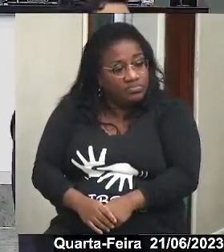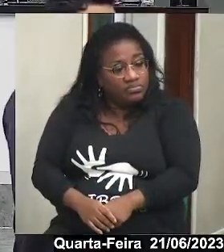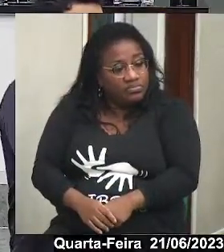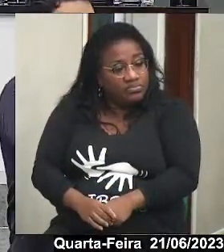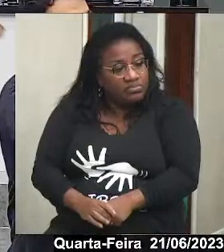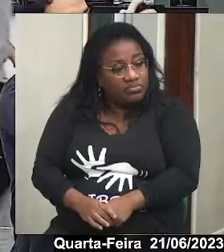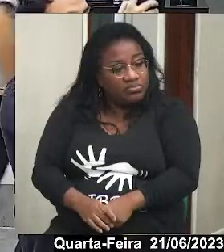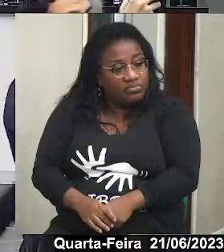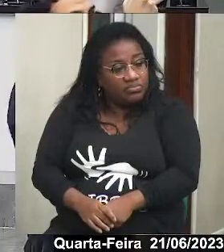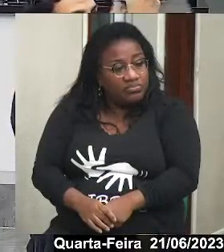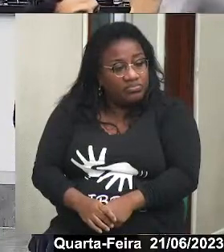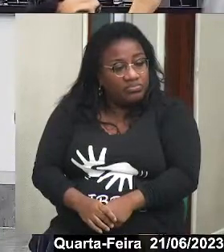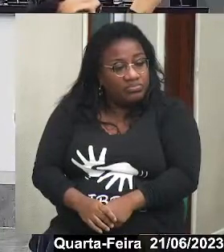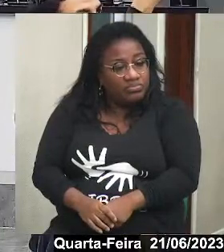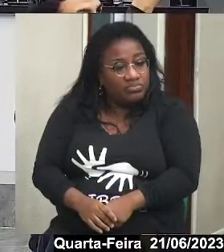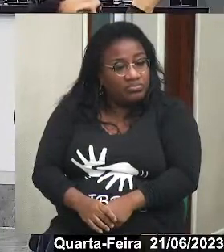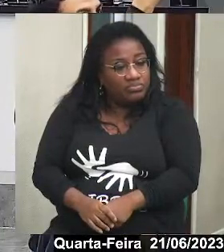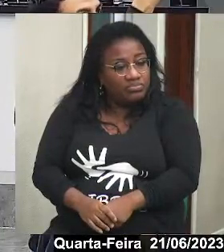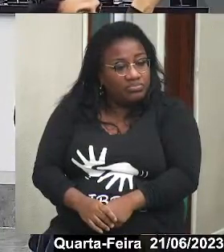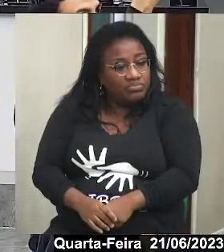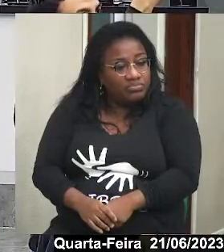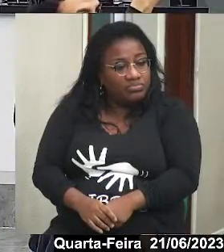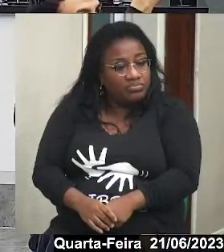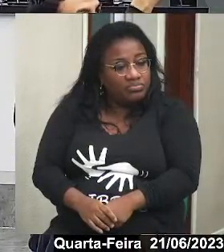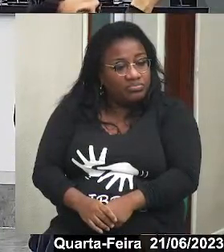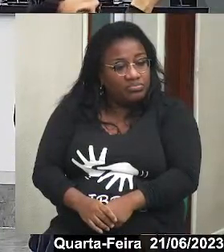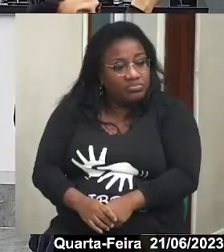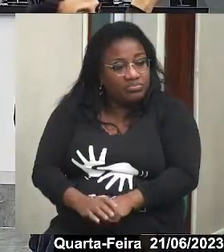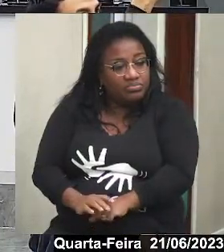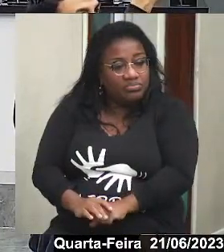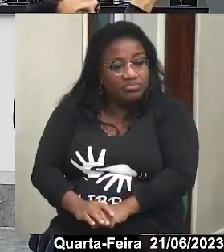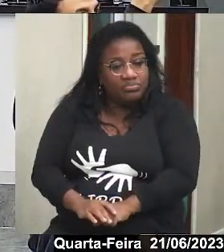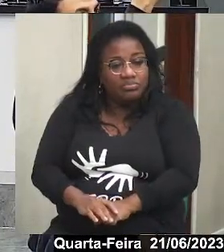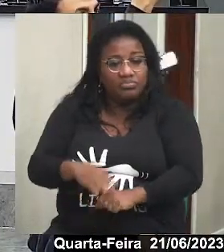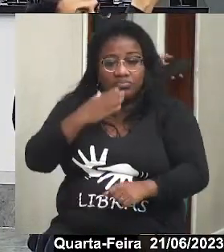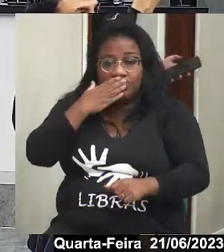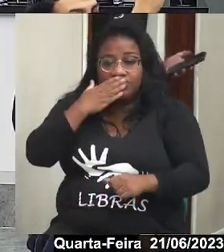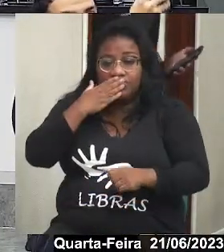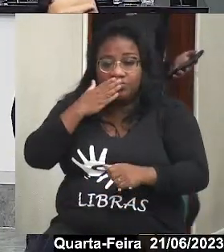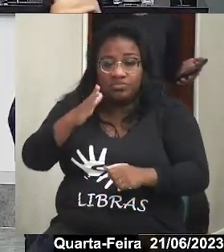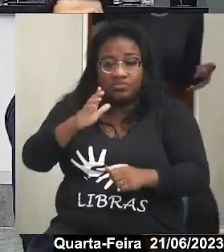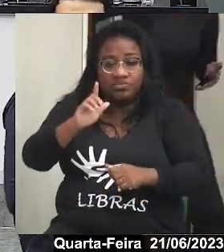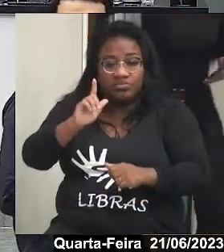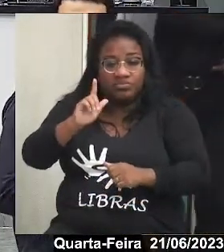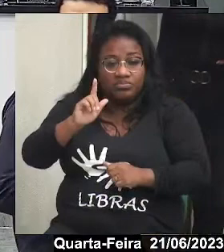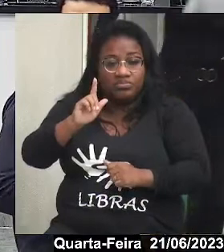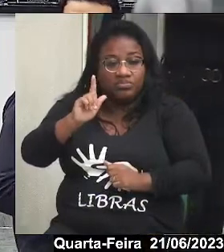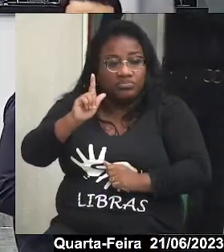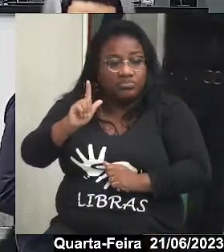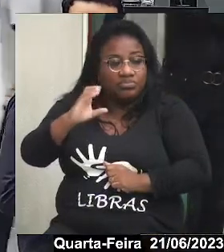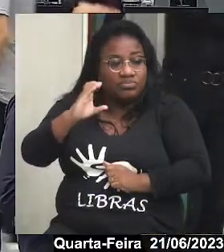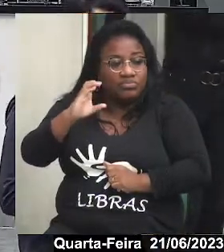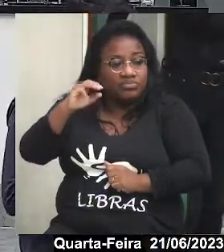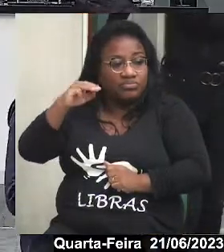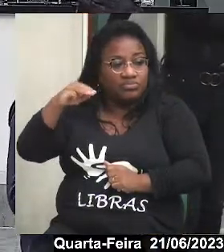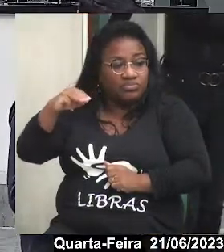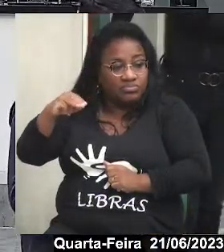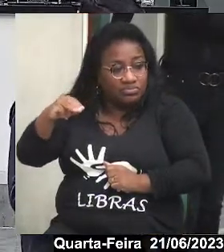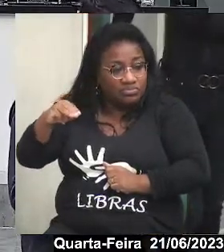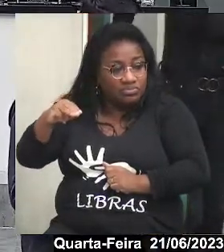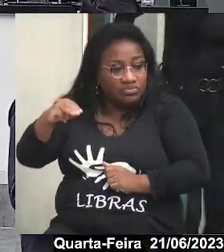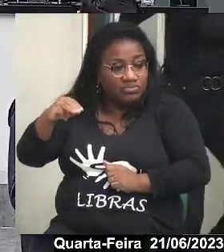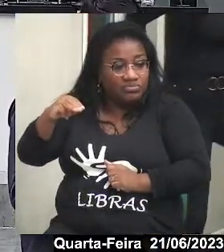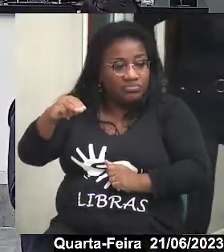Ô, Rama. Eu gostaria de pedir silêncio na casa para que a GCM pedisse para